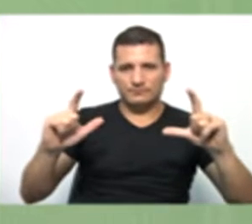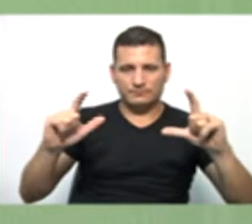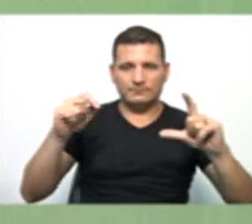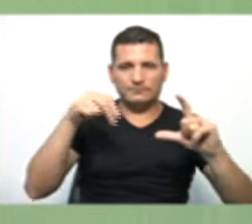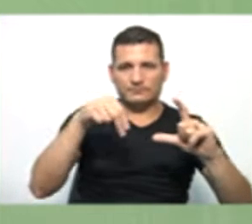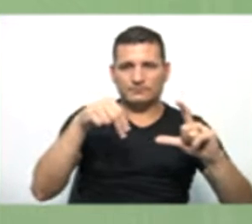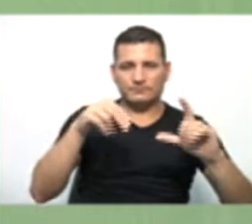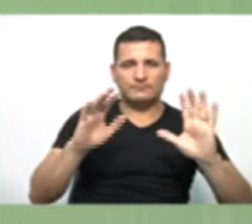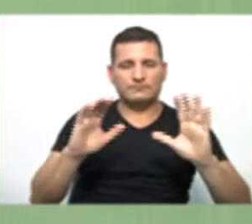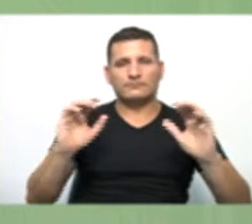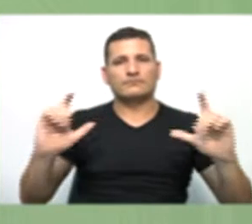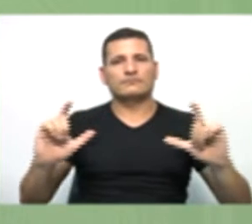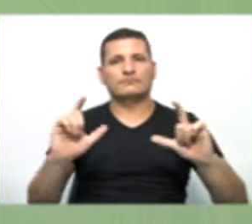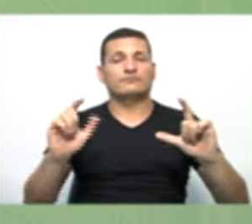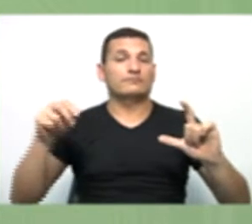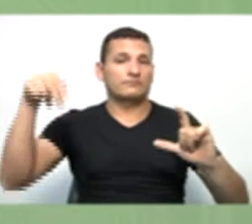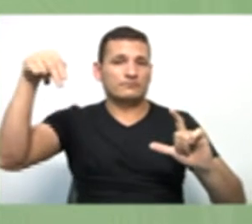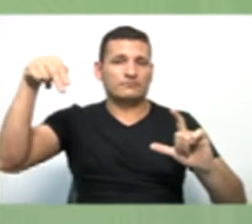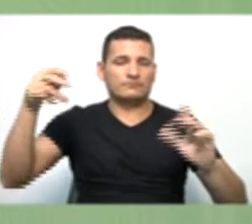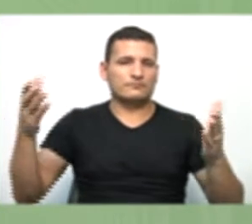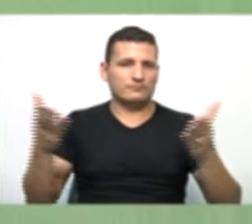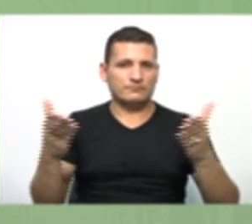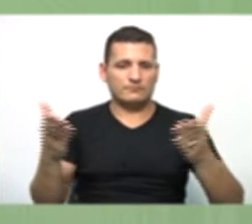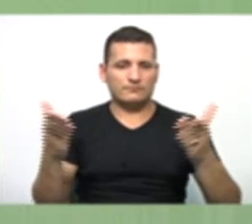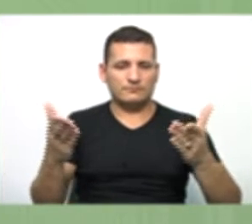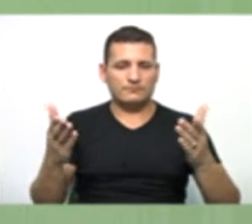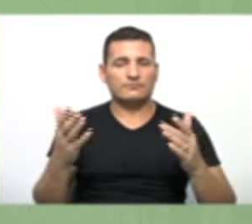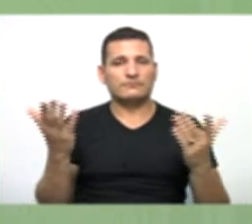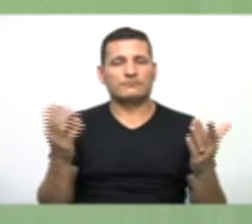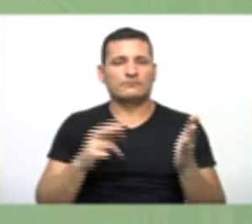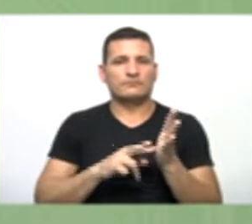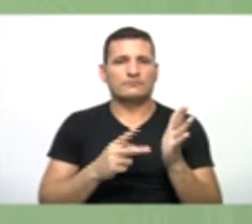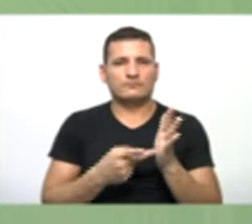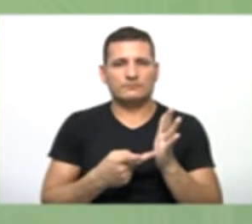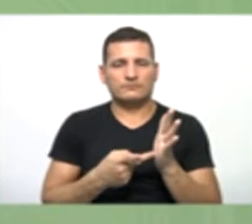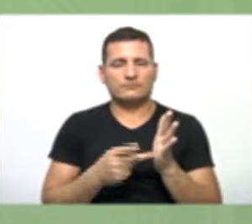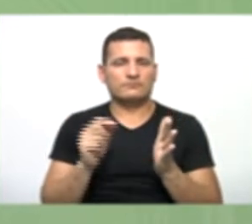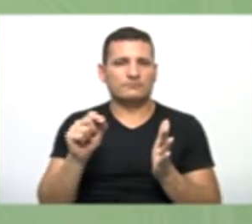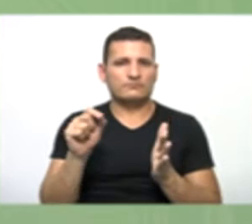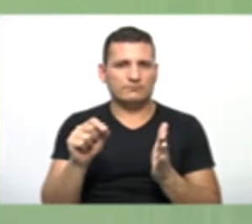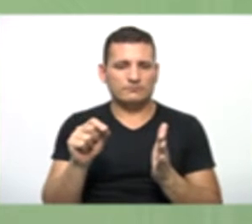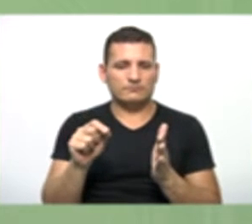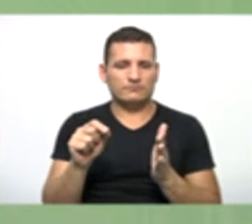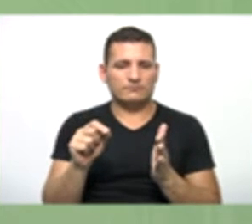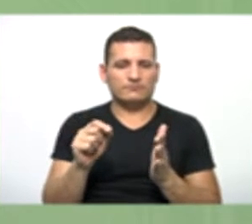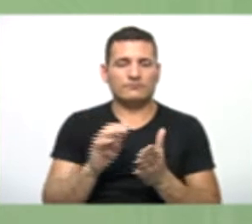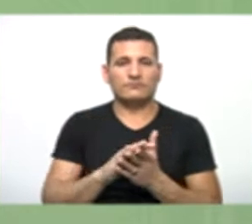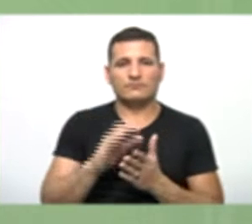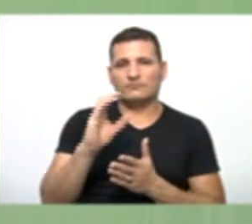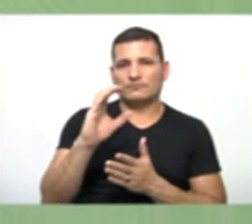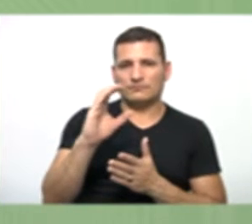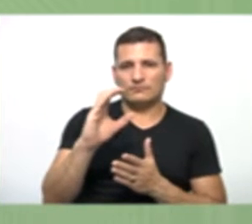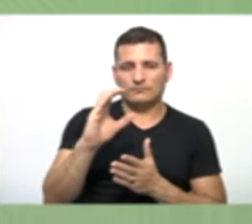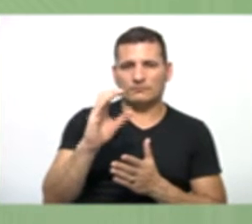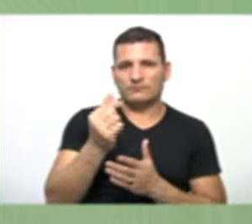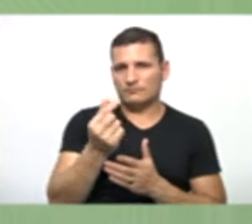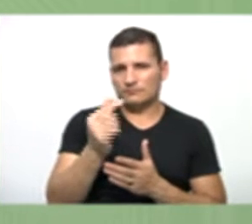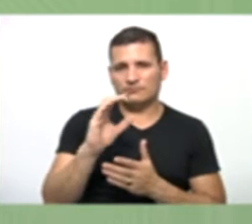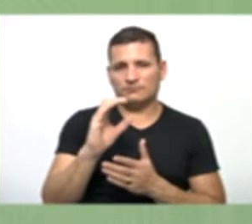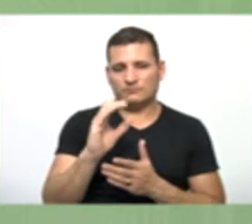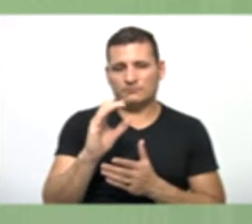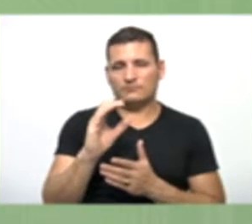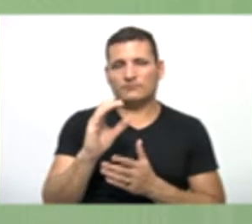I, agora ele vai ser elevado. Isso significa que o capital ele vai